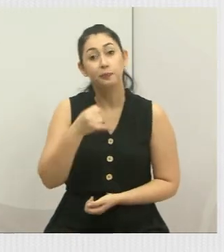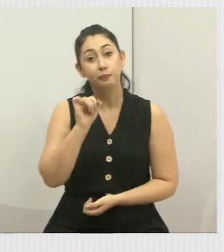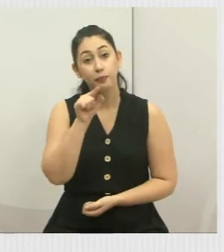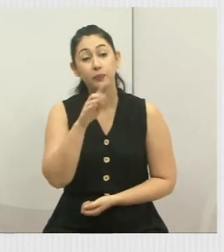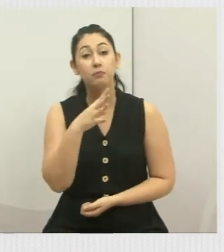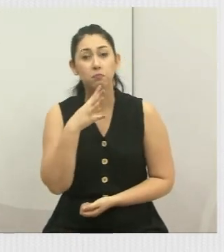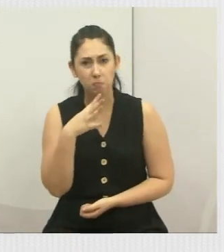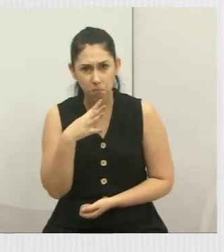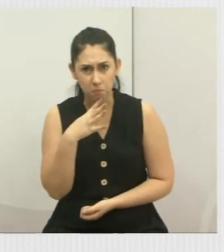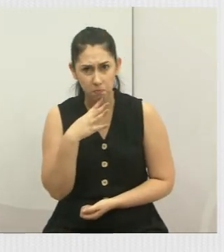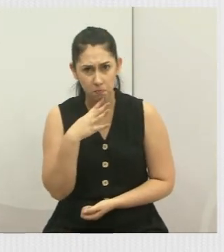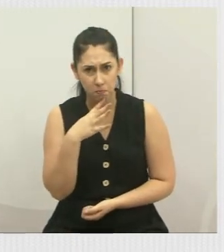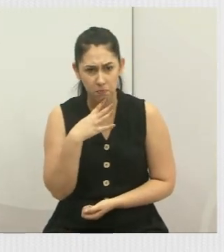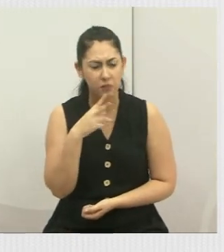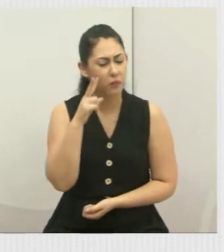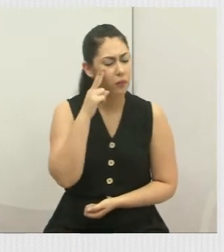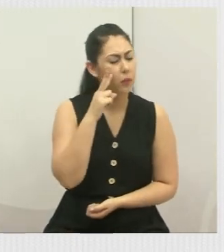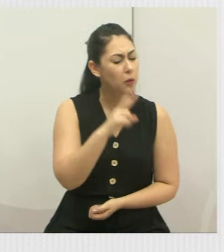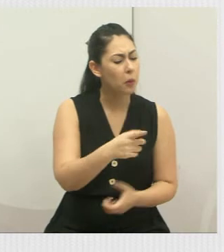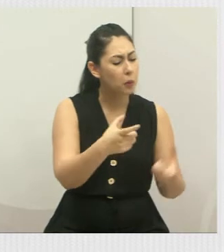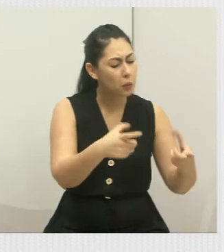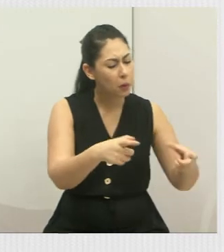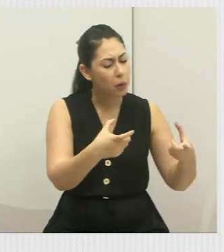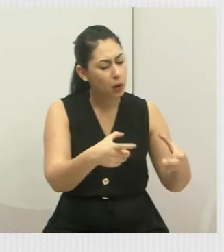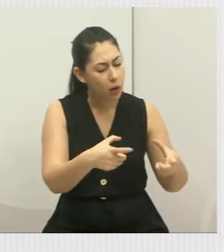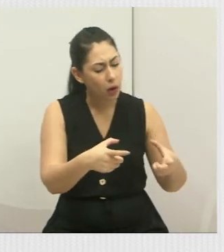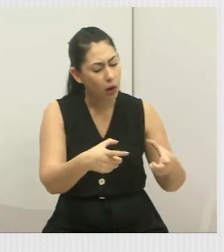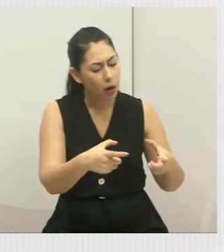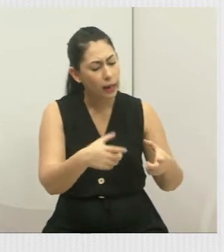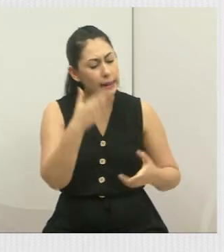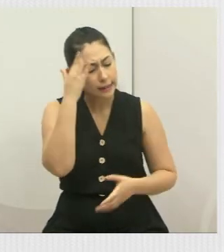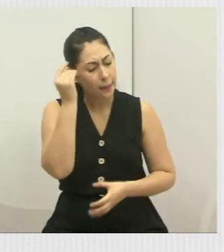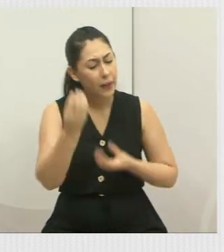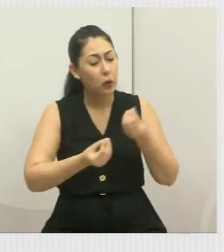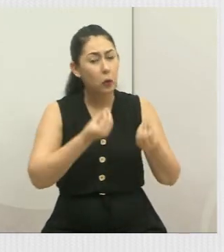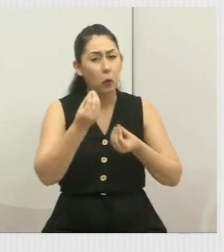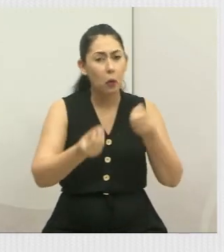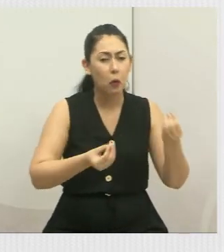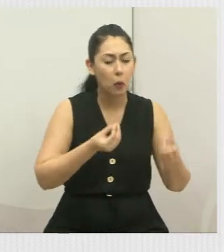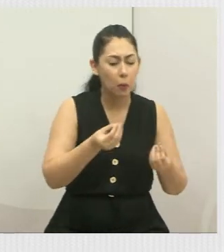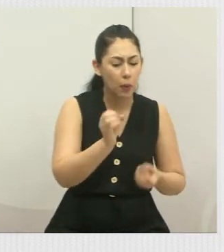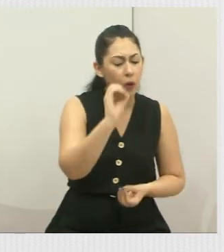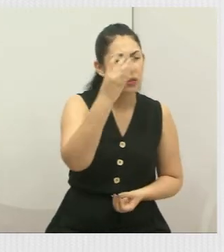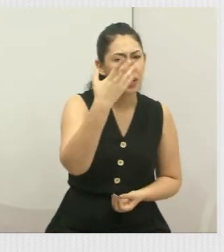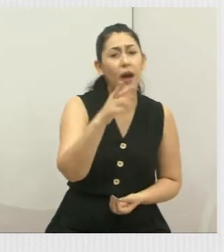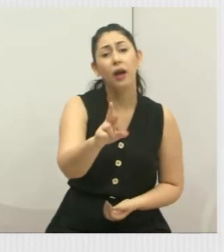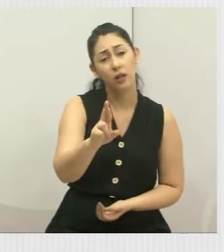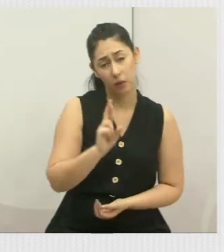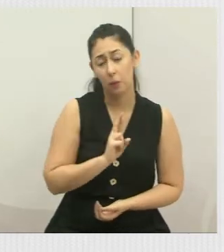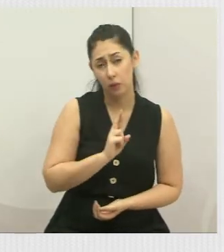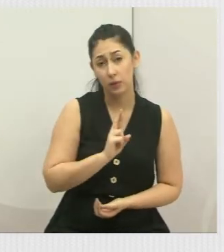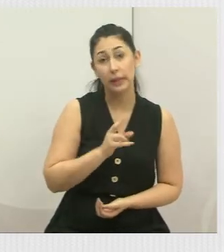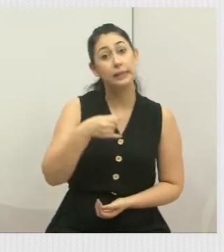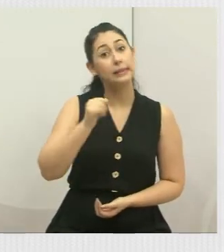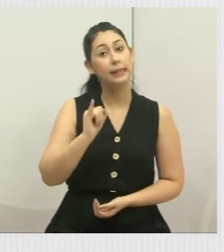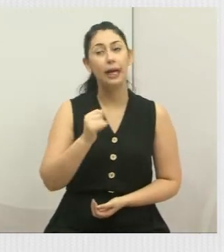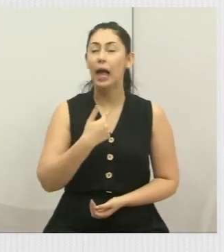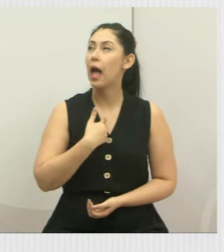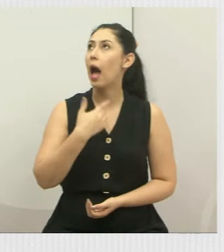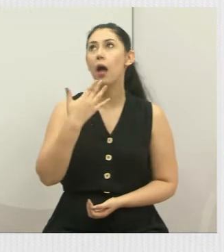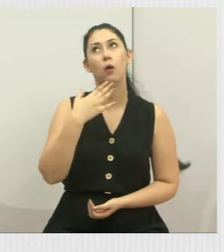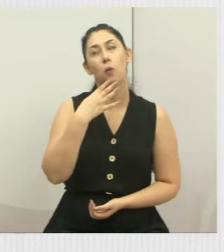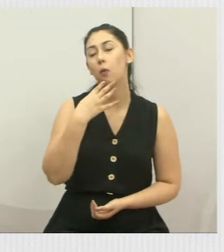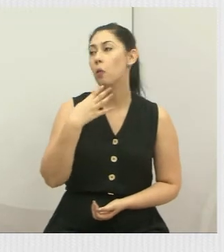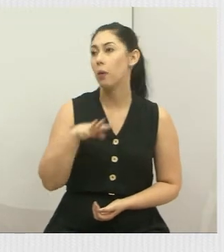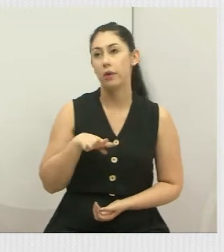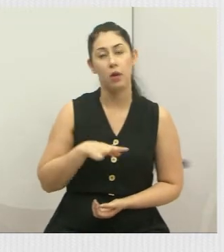poço, se você conhece as instalações do poço, se você conhece como ele está funcionando, responda para a gente. Mas se você fala, não, eu